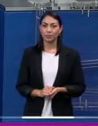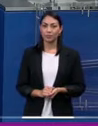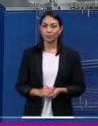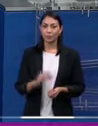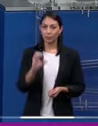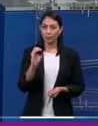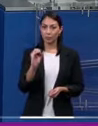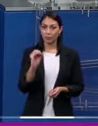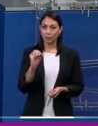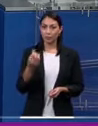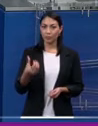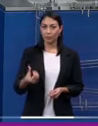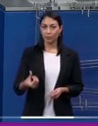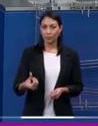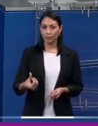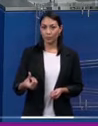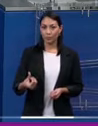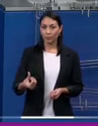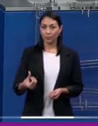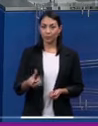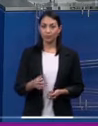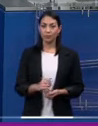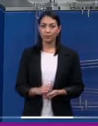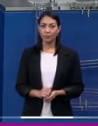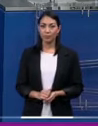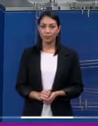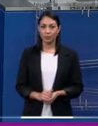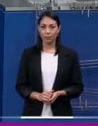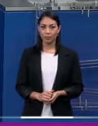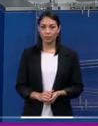Número 06.